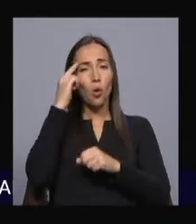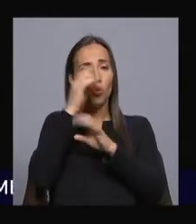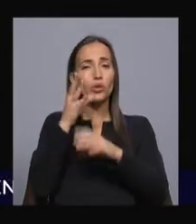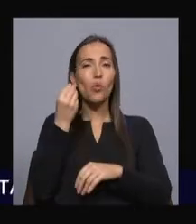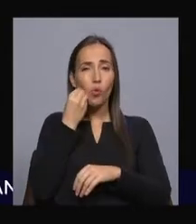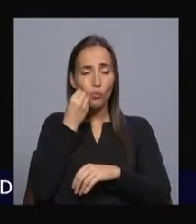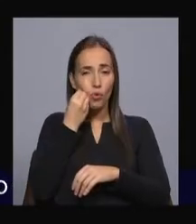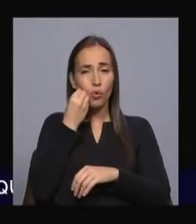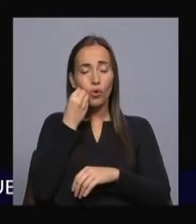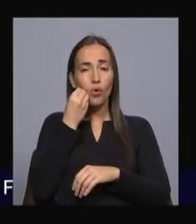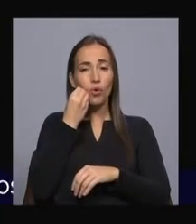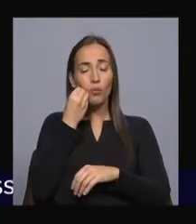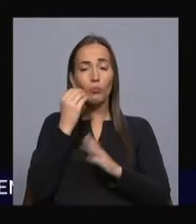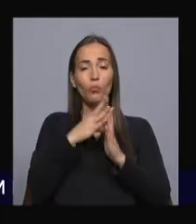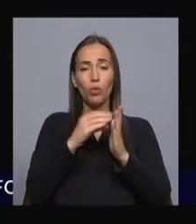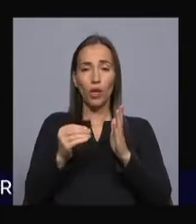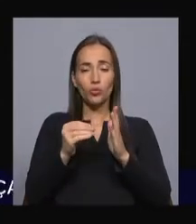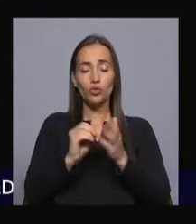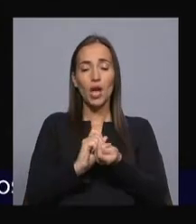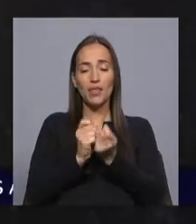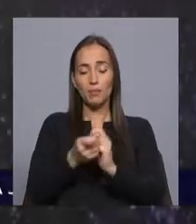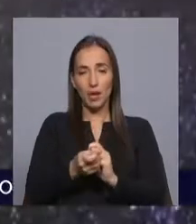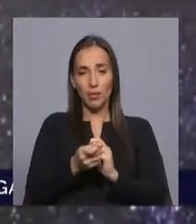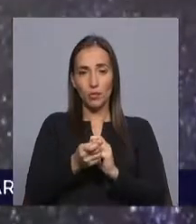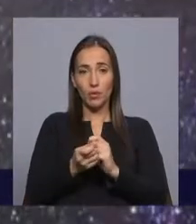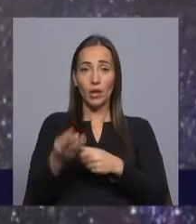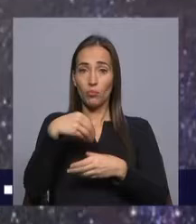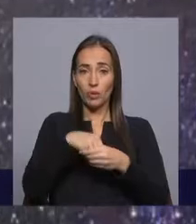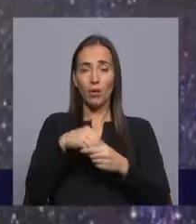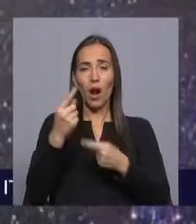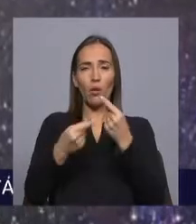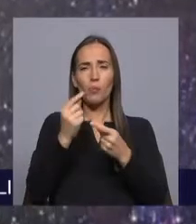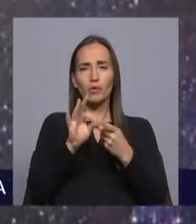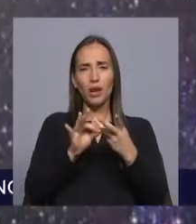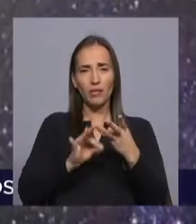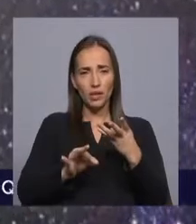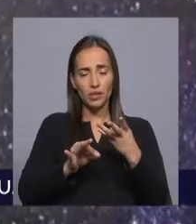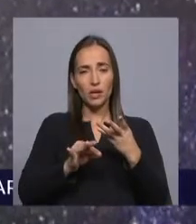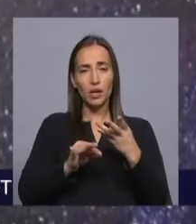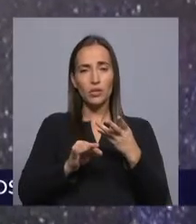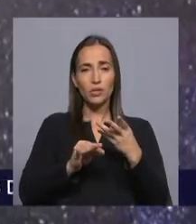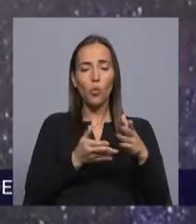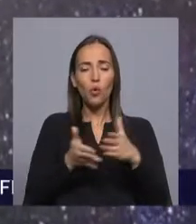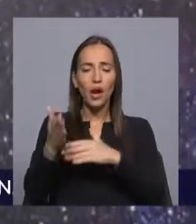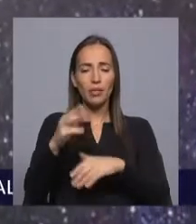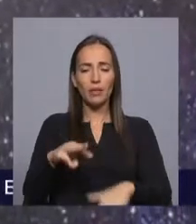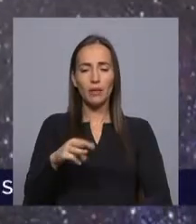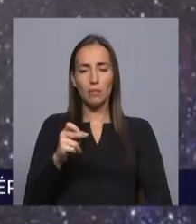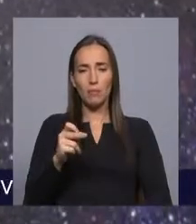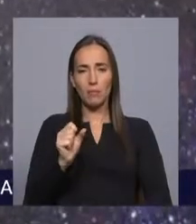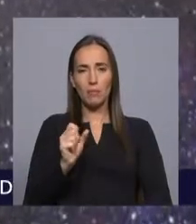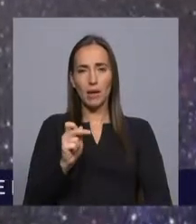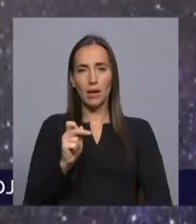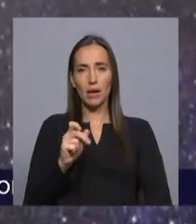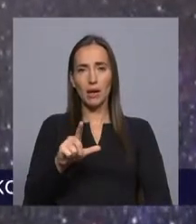quando adaptaram estes novos modelos astronómicos, quando incorporaram aqui algumas características da própria corrente de Magalhães, nomeadamente o facto de ter uma coroa